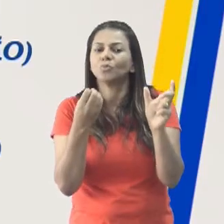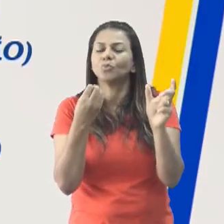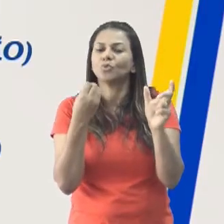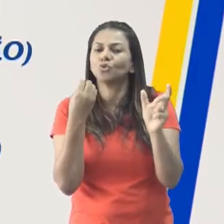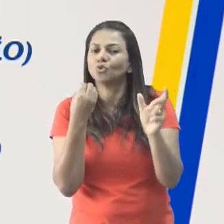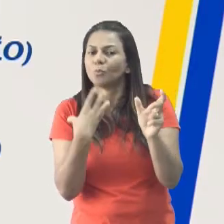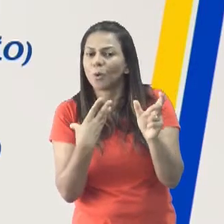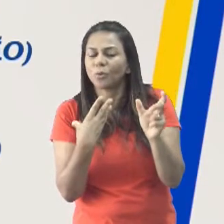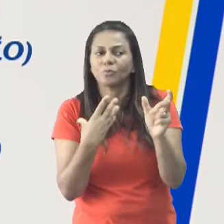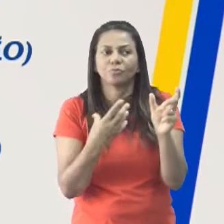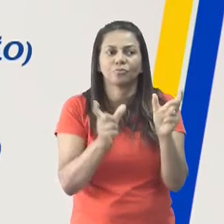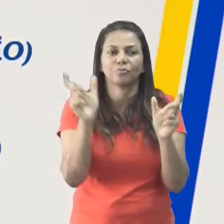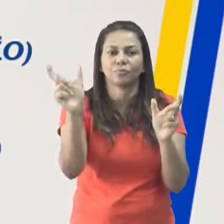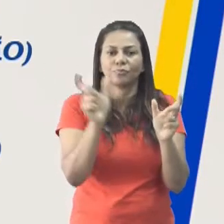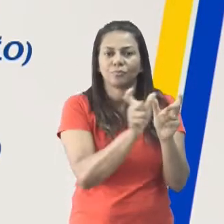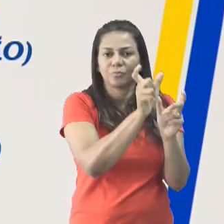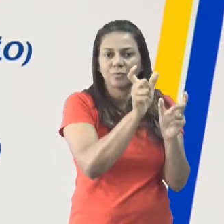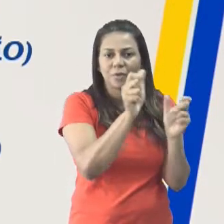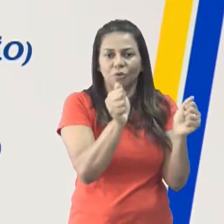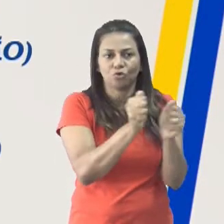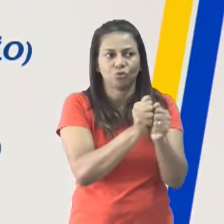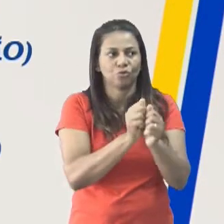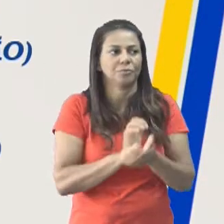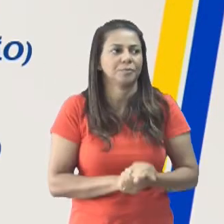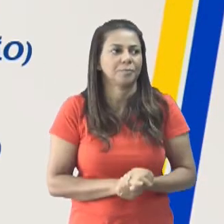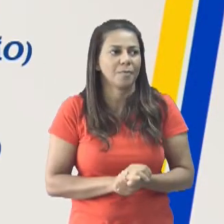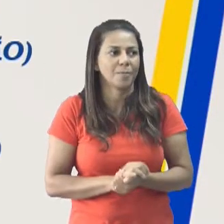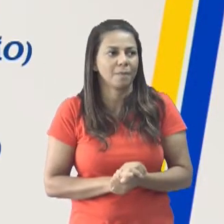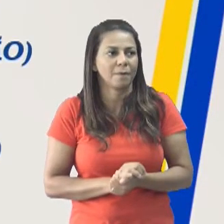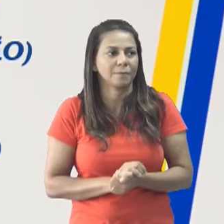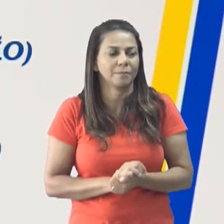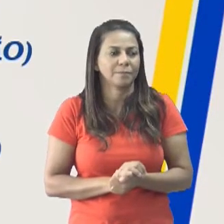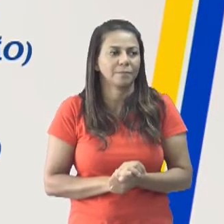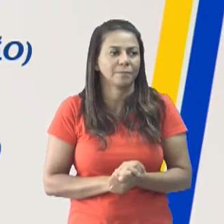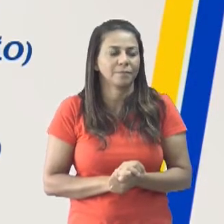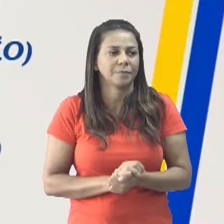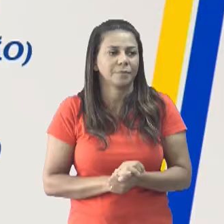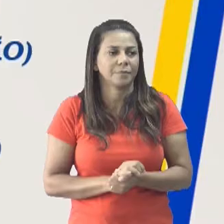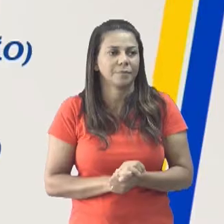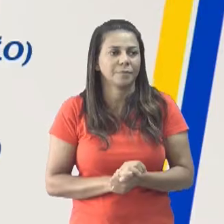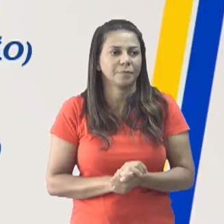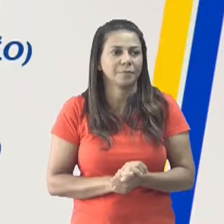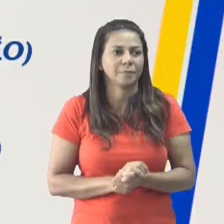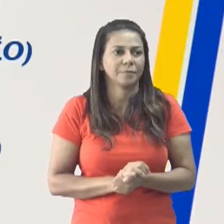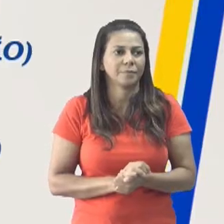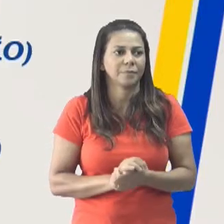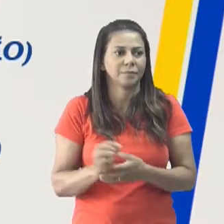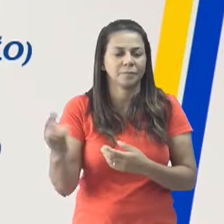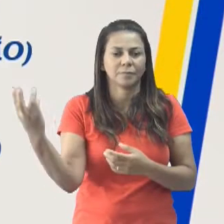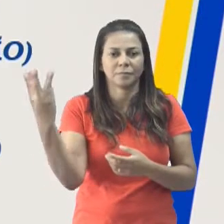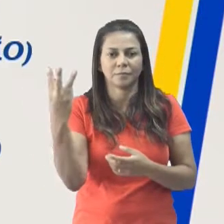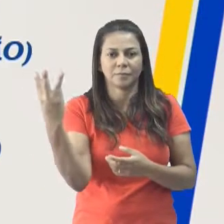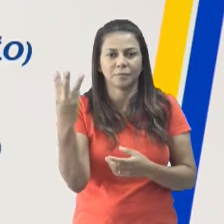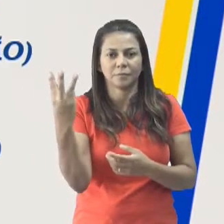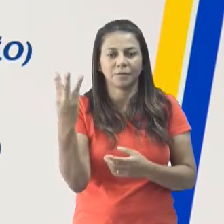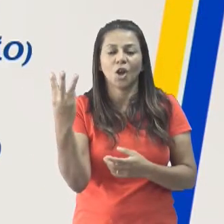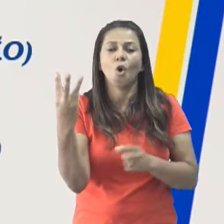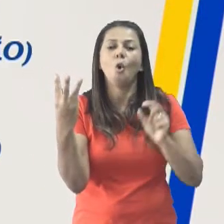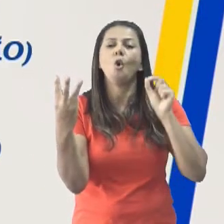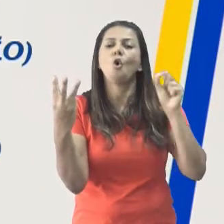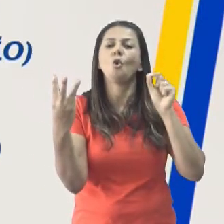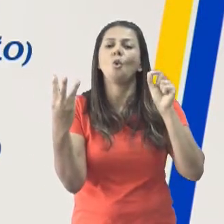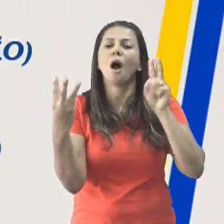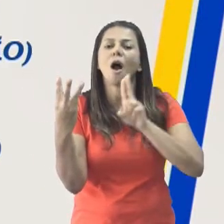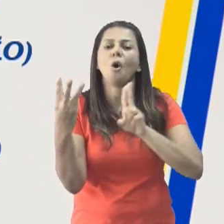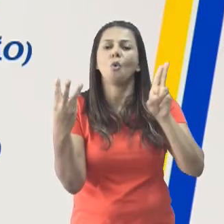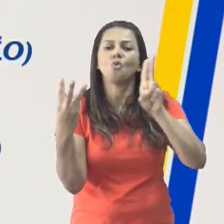logo, demais, junto. Meu trabalho está dividido em sessões. Meu trabalho